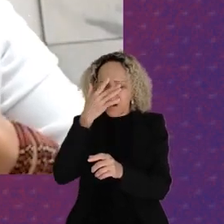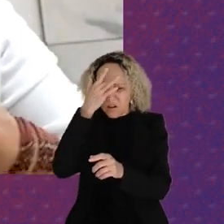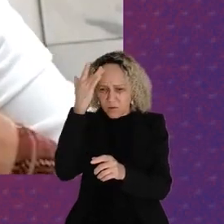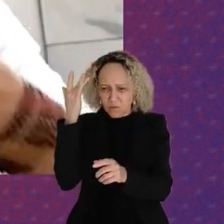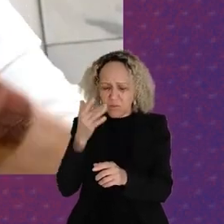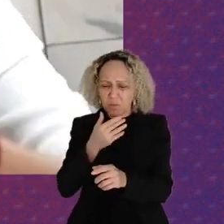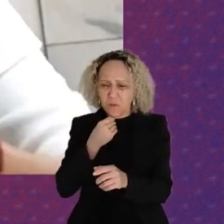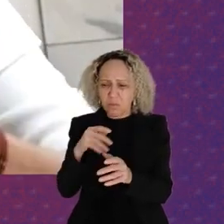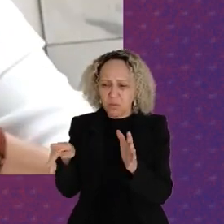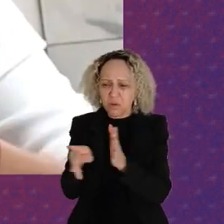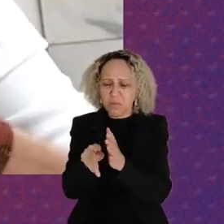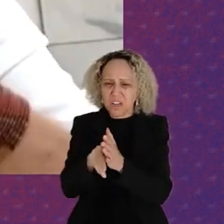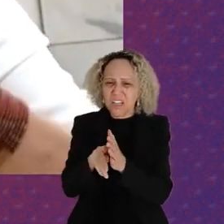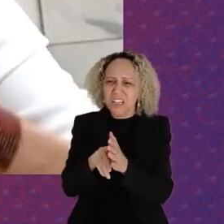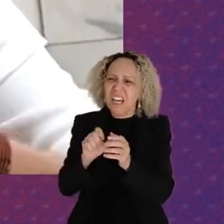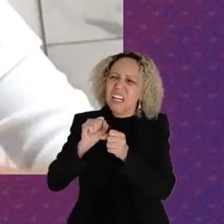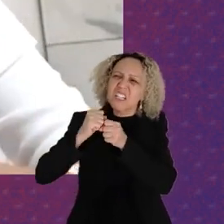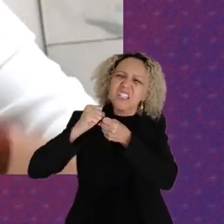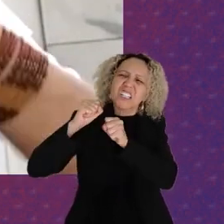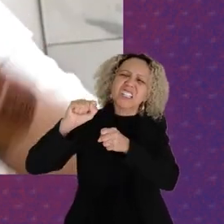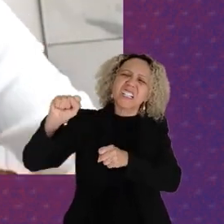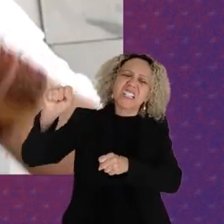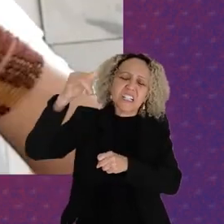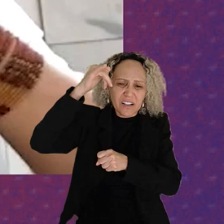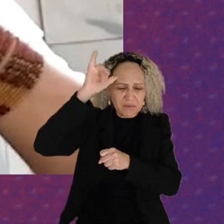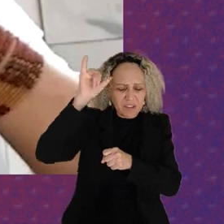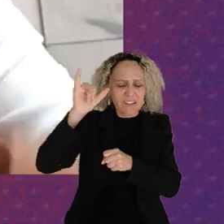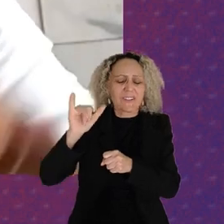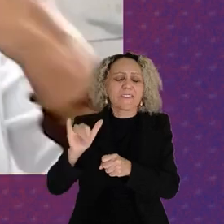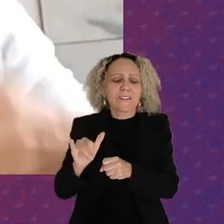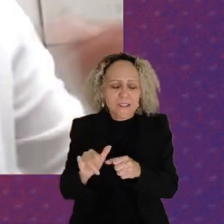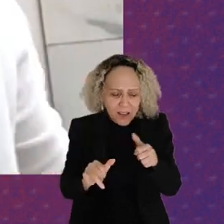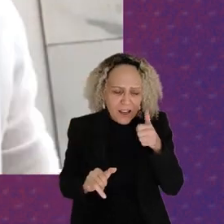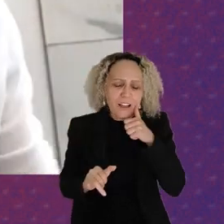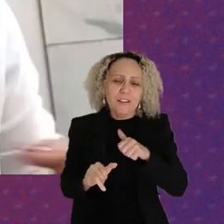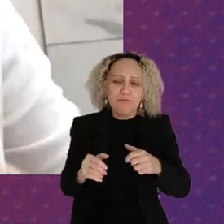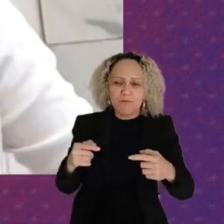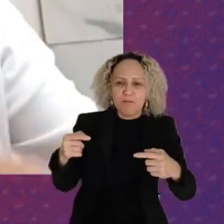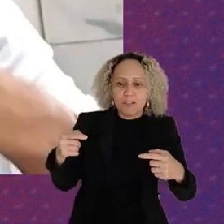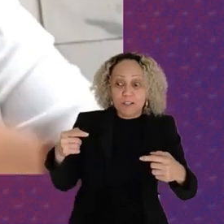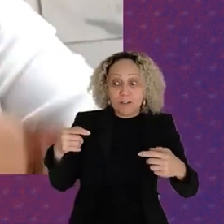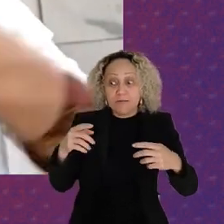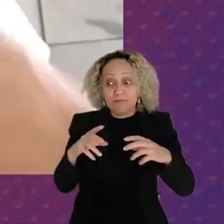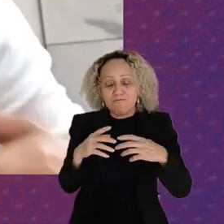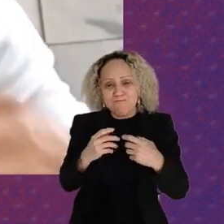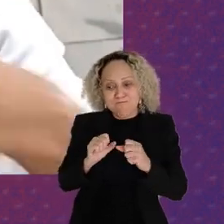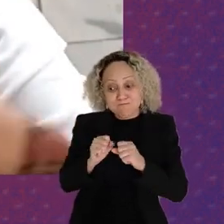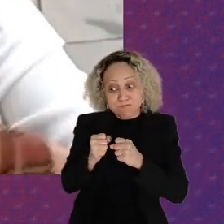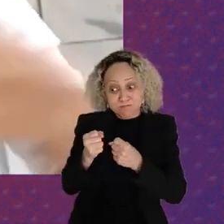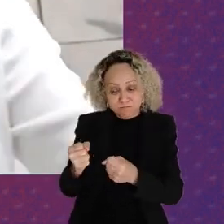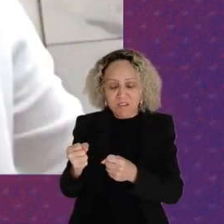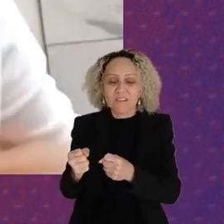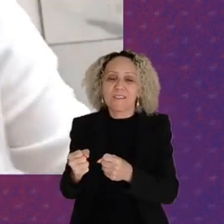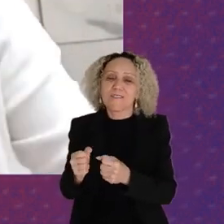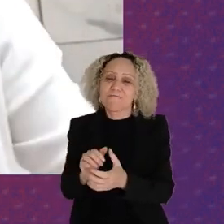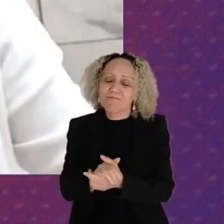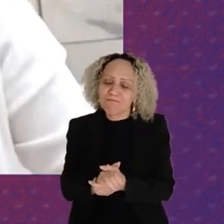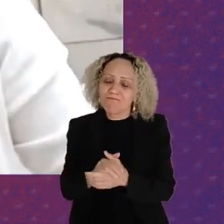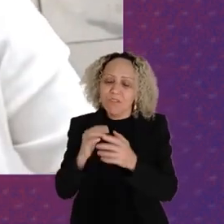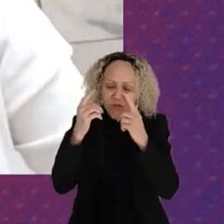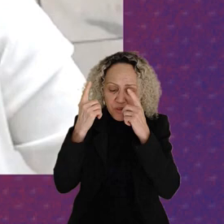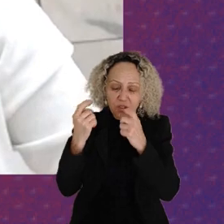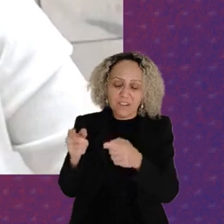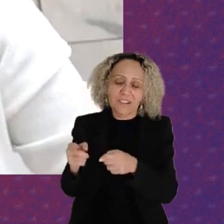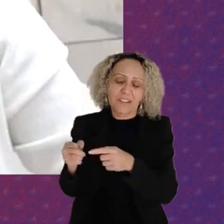Brasil e que estão, sim, sofrendo inúmeras violências políticas e que estão, sim, sofrendo inúmeras ameaças